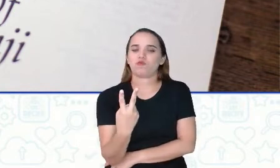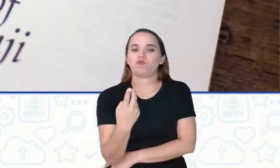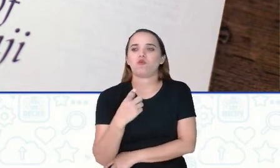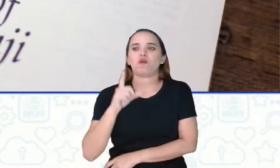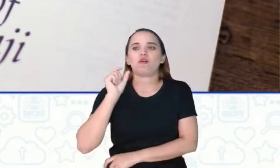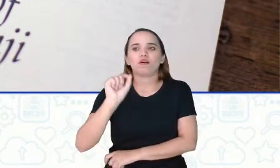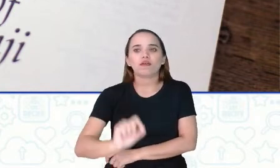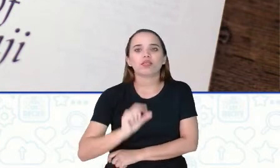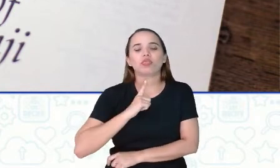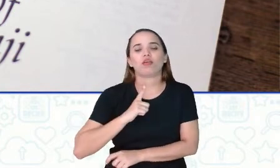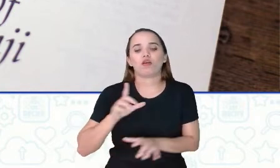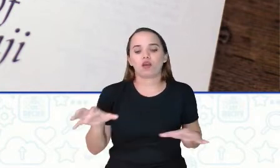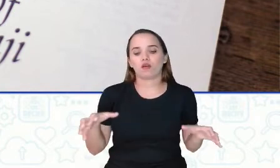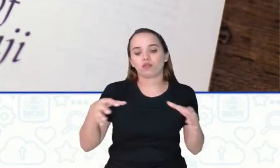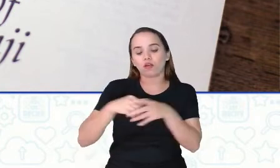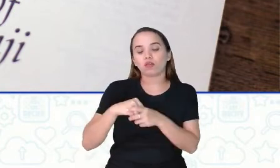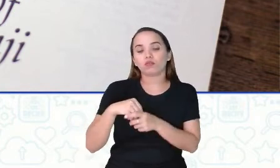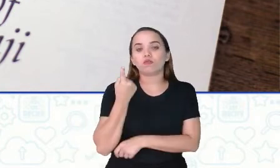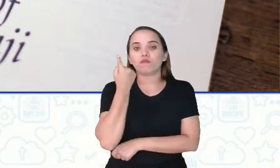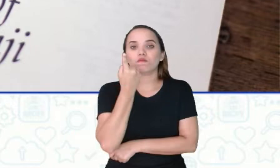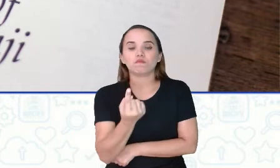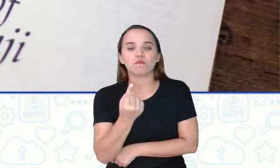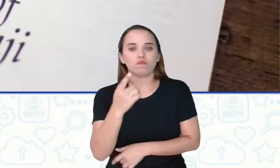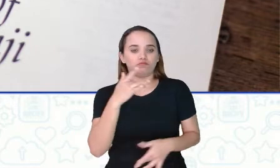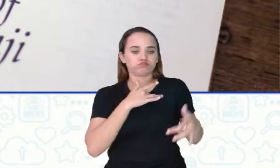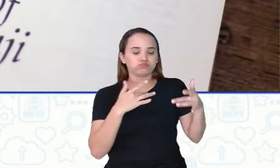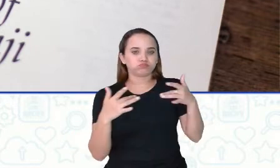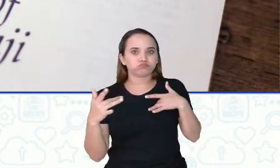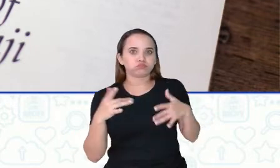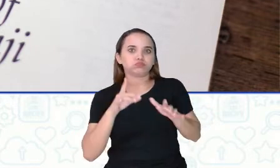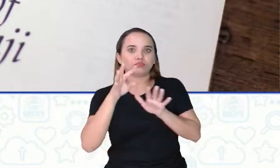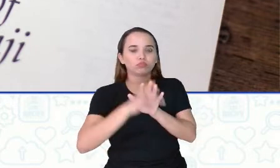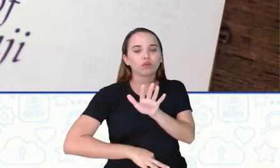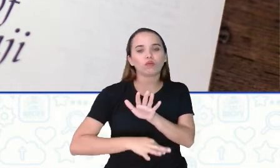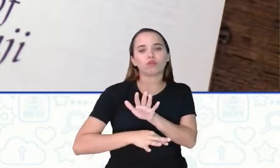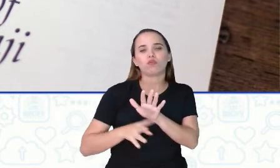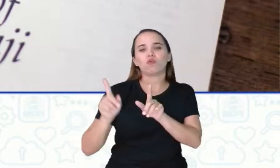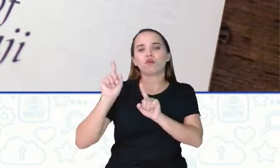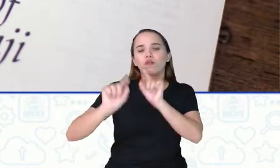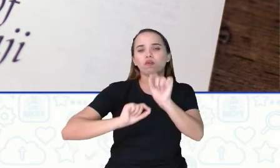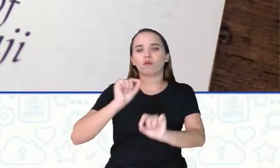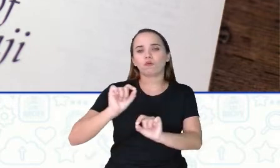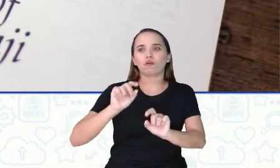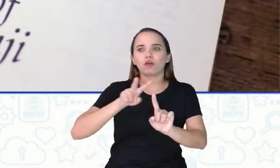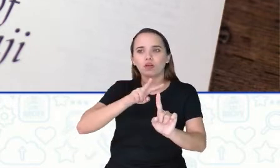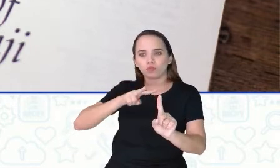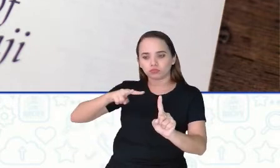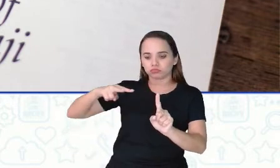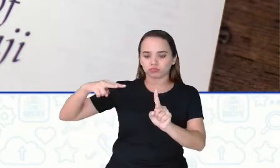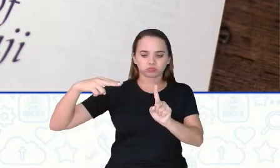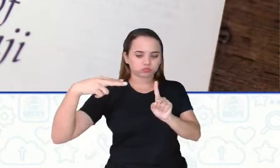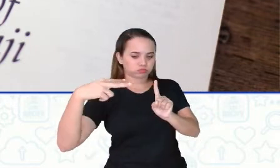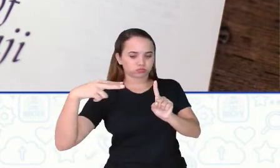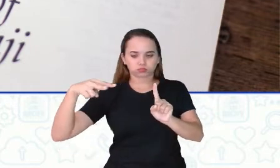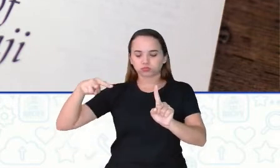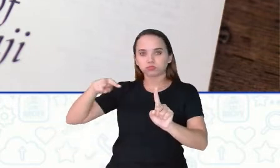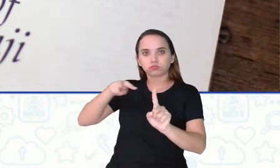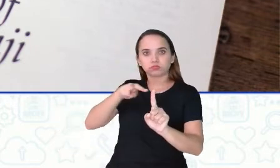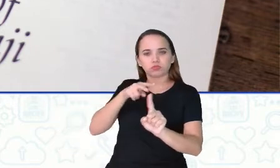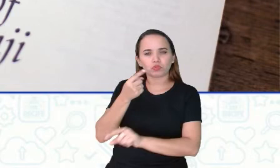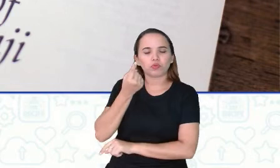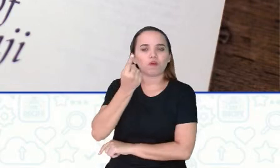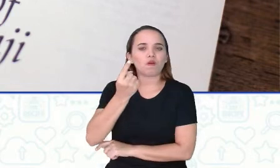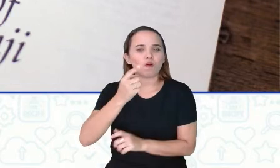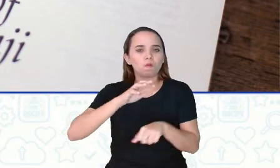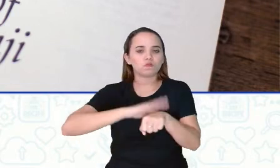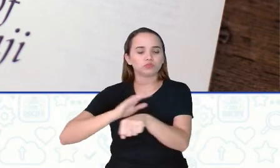uma unidade dramática, visto, ou seja, porque gravita ao redor de um único conflito, uma